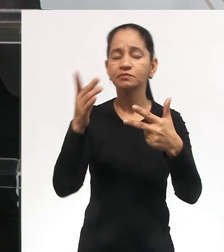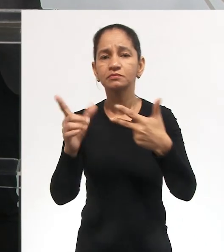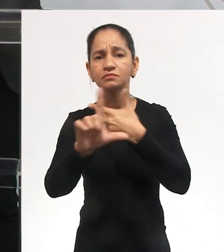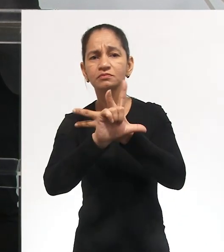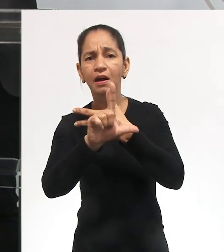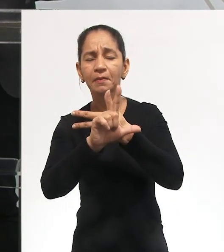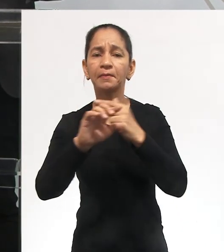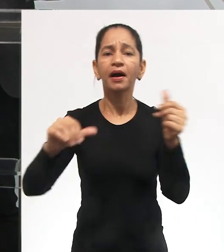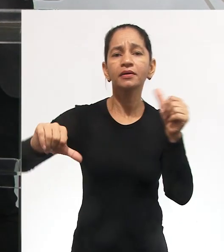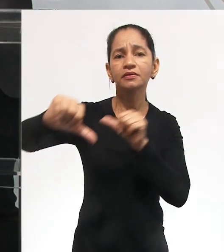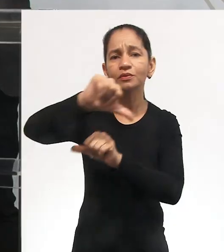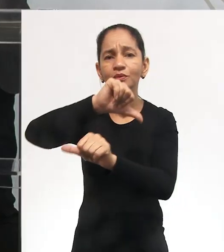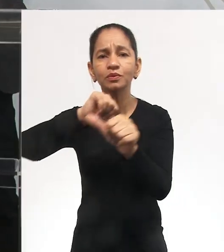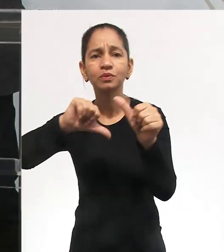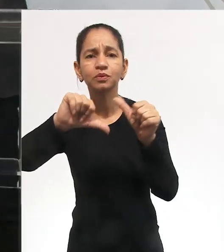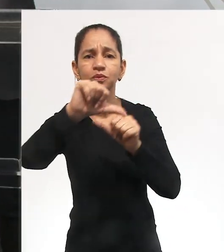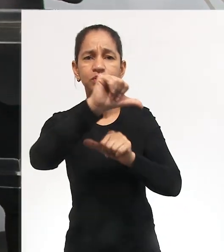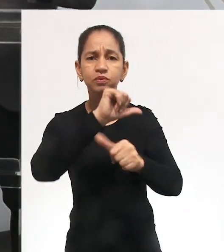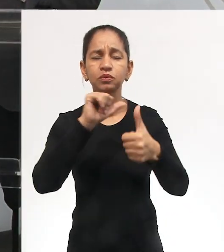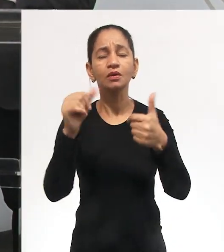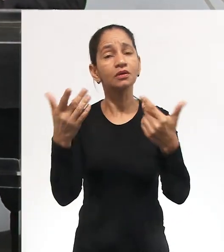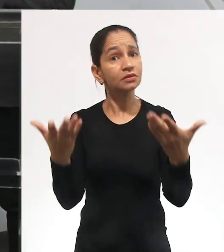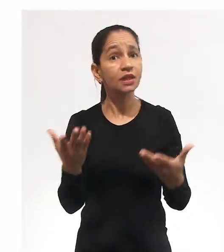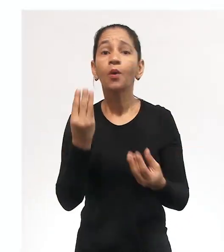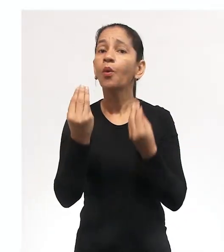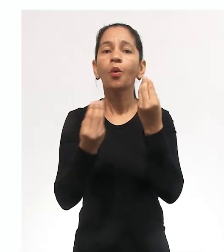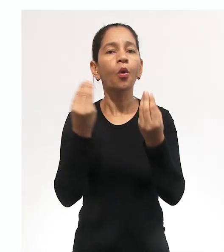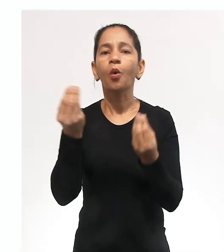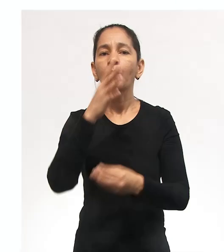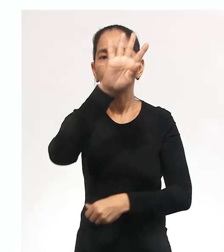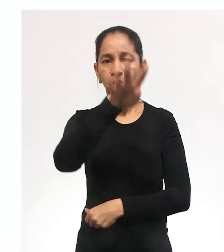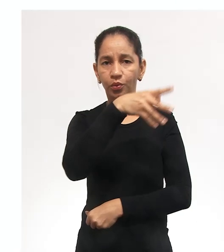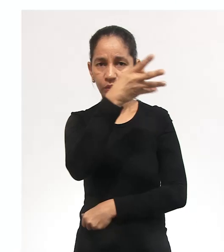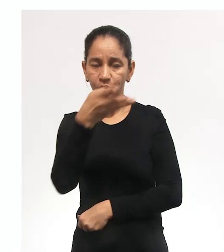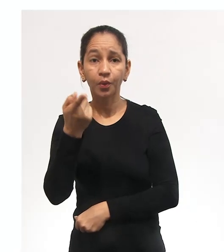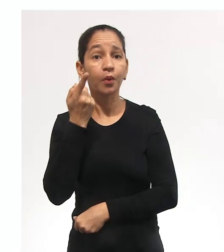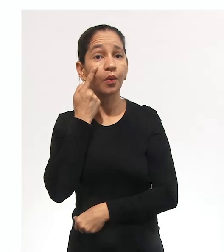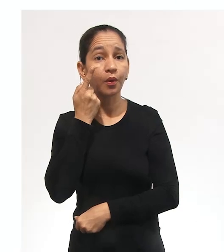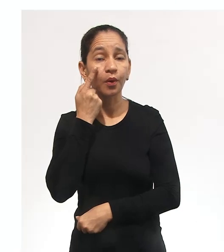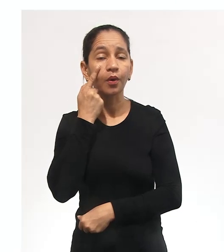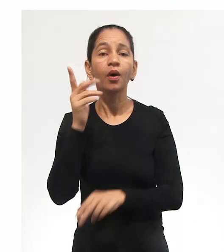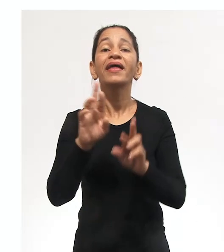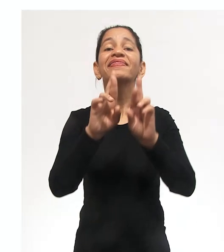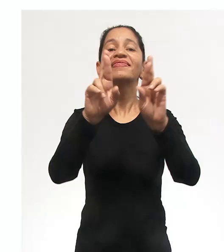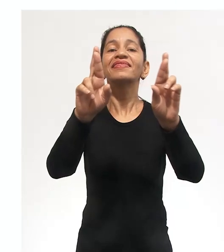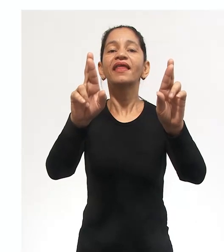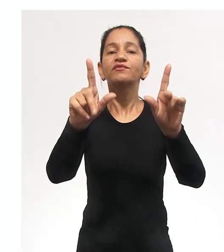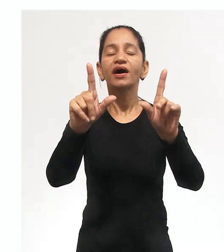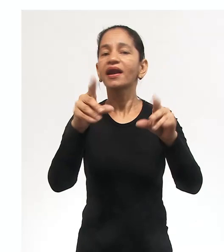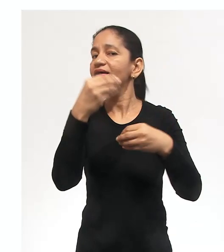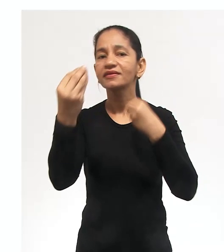legislativo, e vice-versa. Olha aqui como é que funciona. Vamos dar uma olhada no slide. Função atípica. Olha só, vamos falar da função atípica